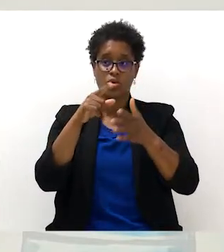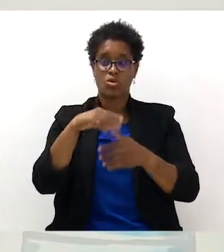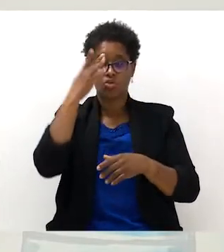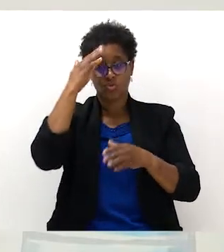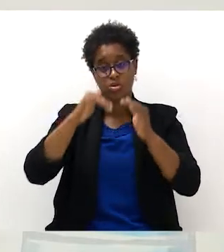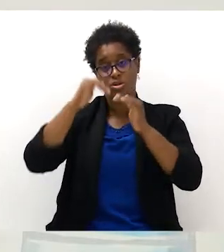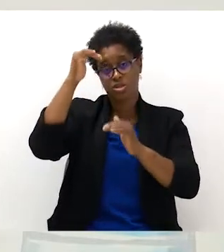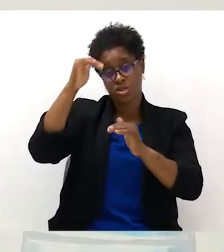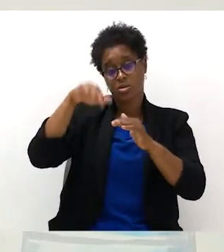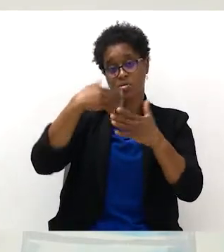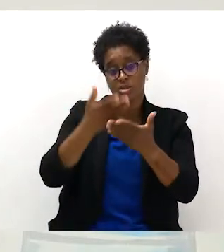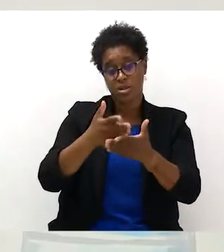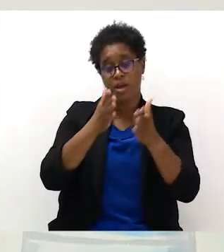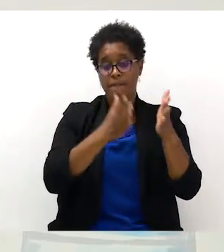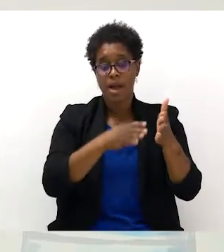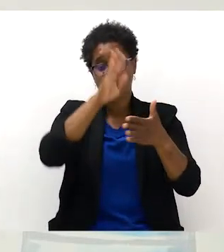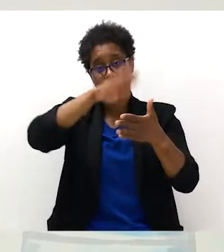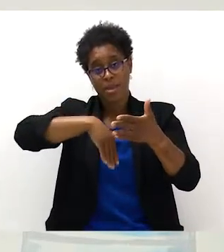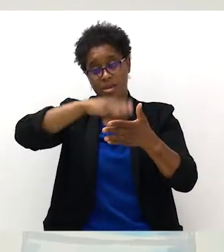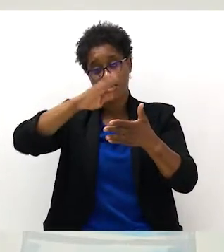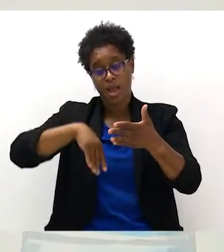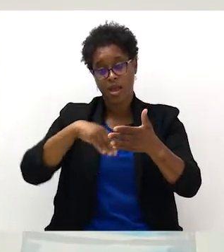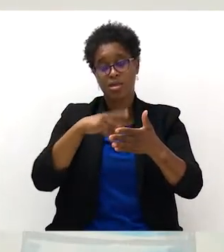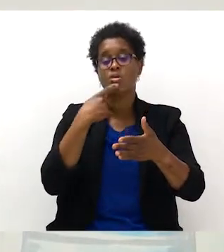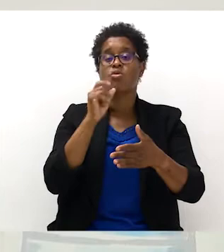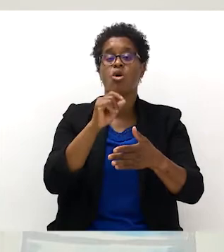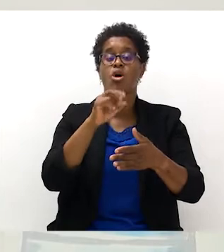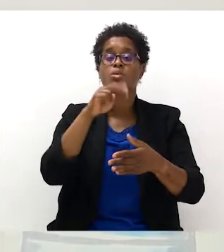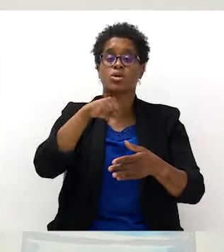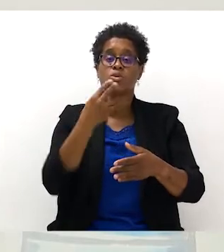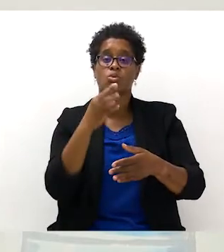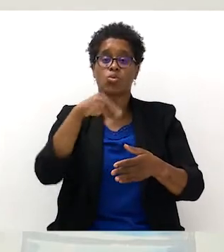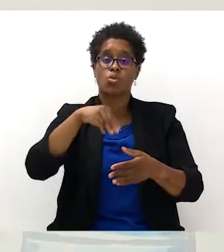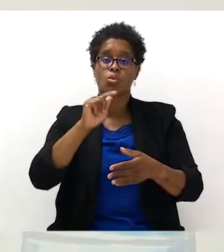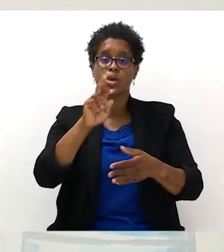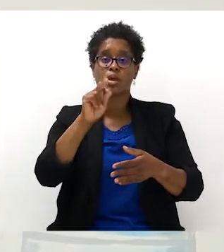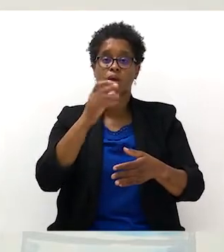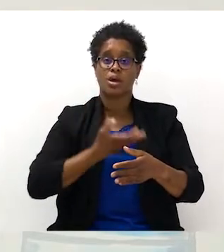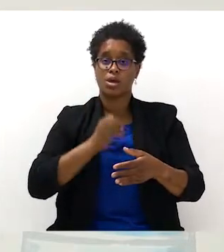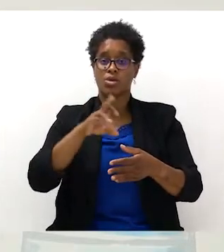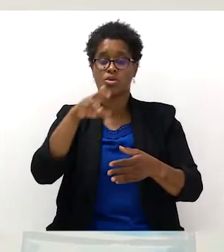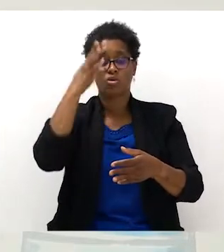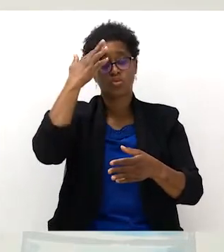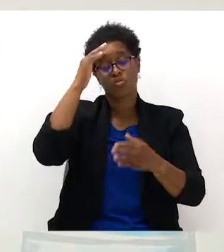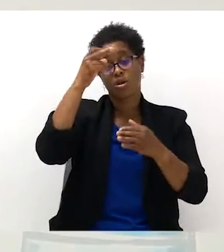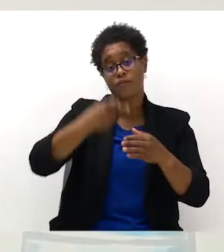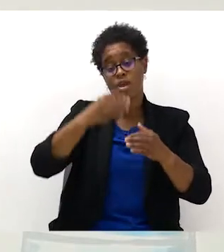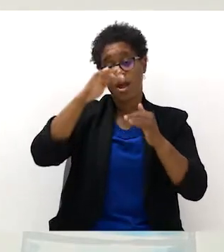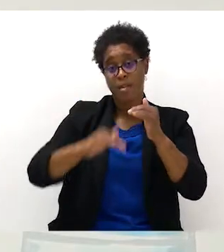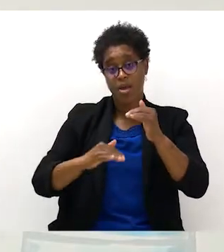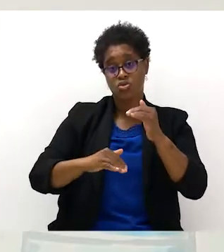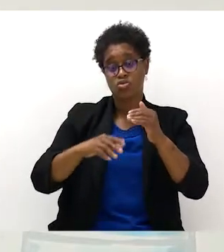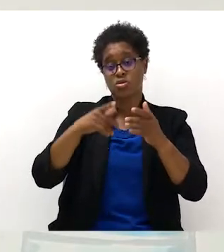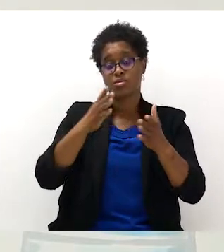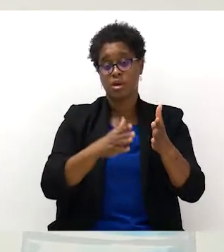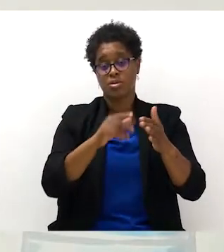de cima, que representa a parte pintada, chama-se como? Numerador. E o número que fica